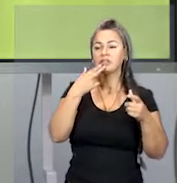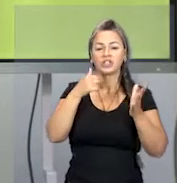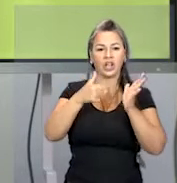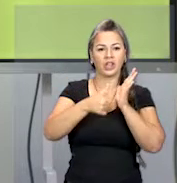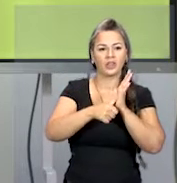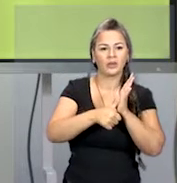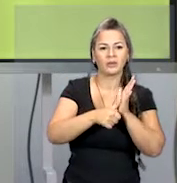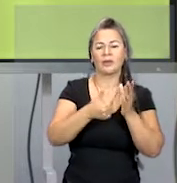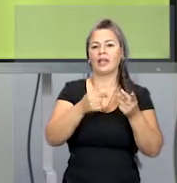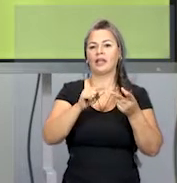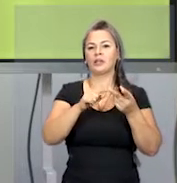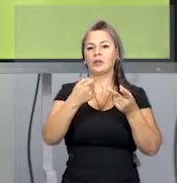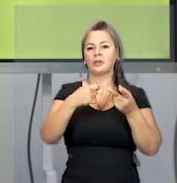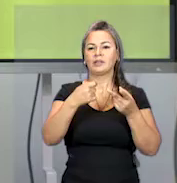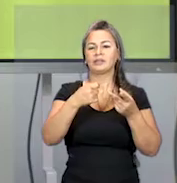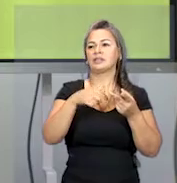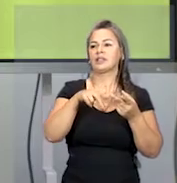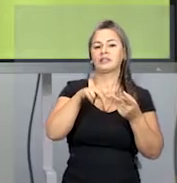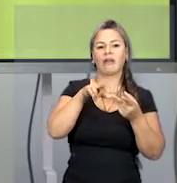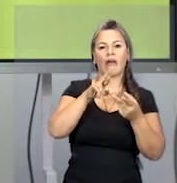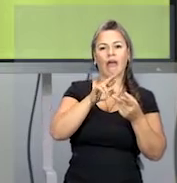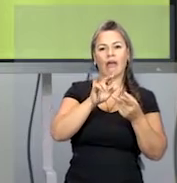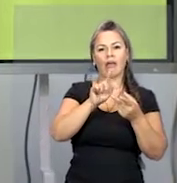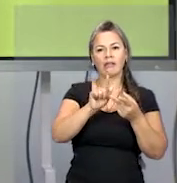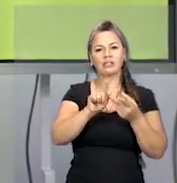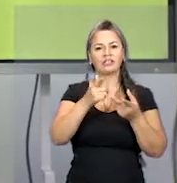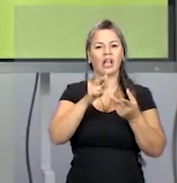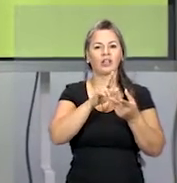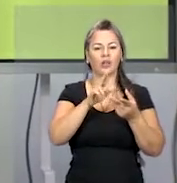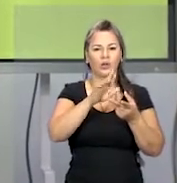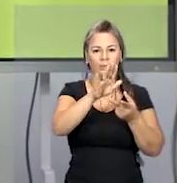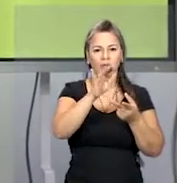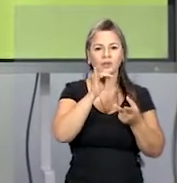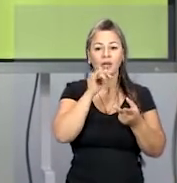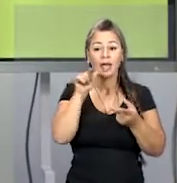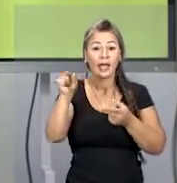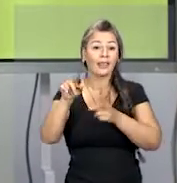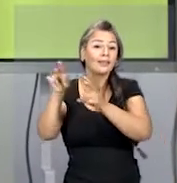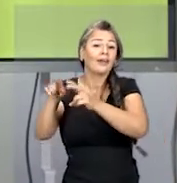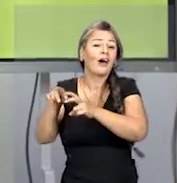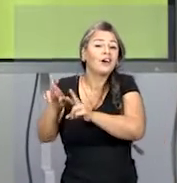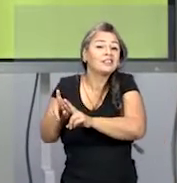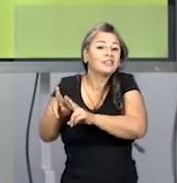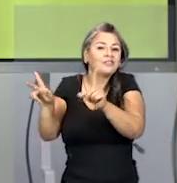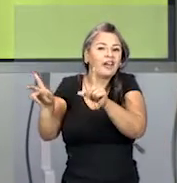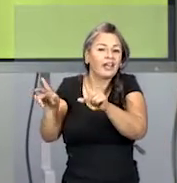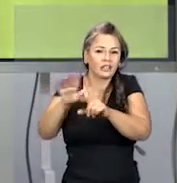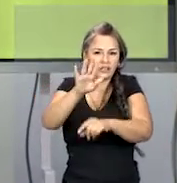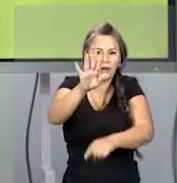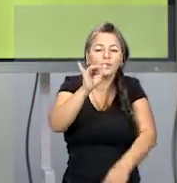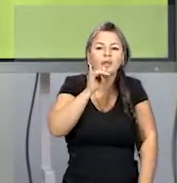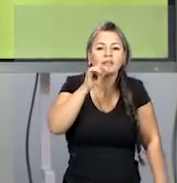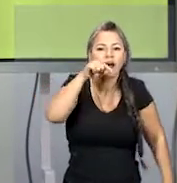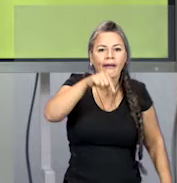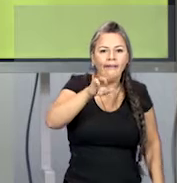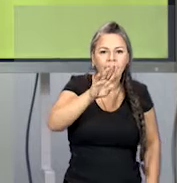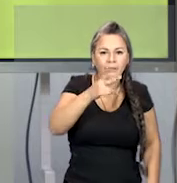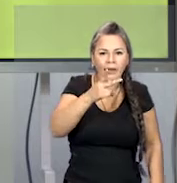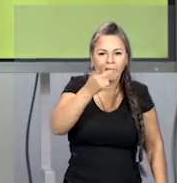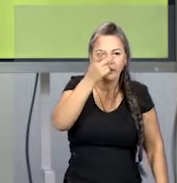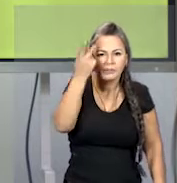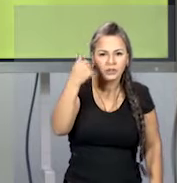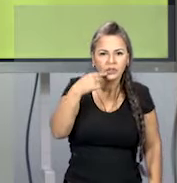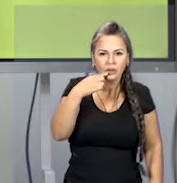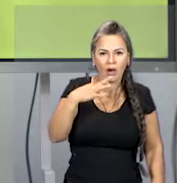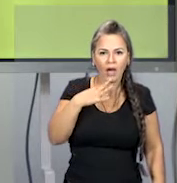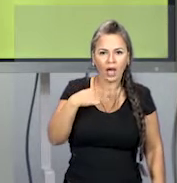pequena é outra. Aqui, por exemplo, em Belo Horizonte, onde eu gravo as aulas, as pessoas não me conhecem nas